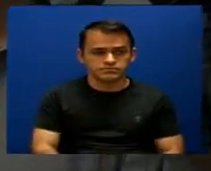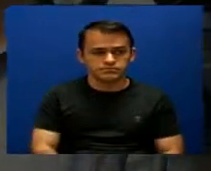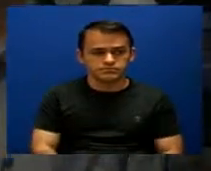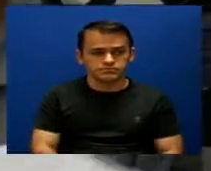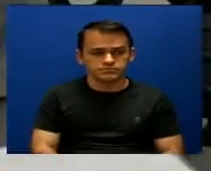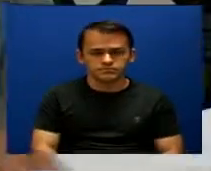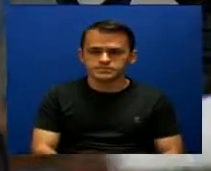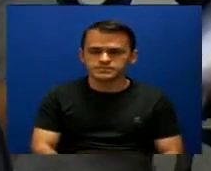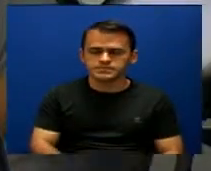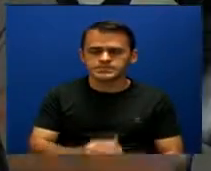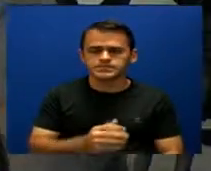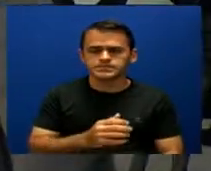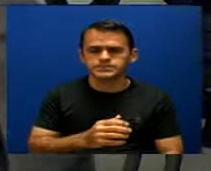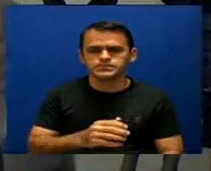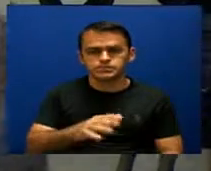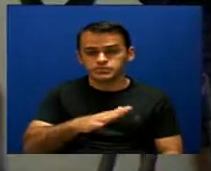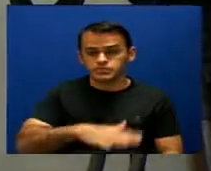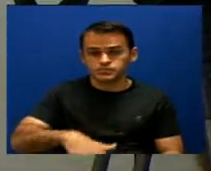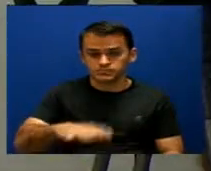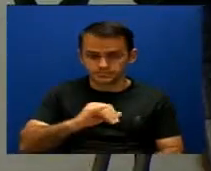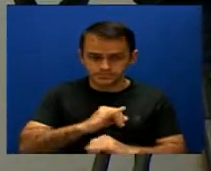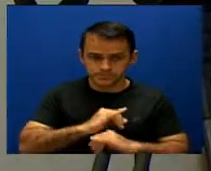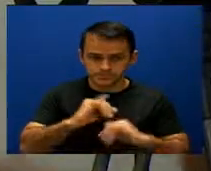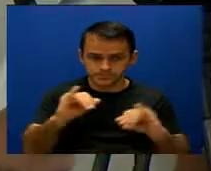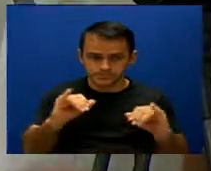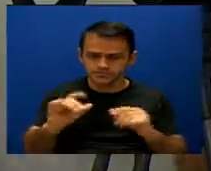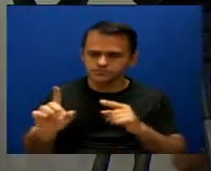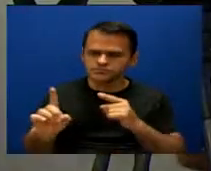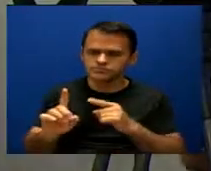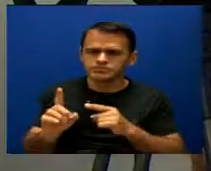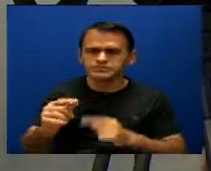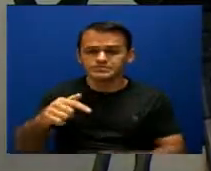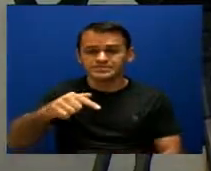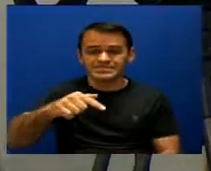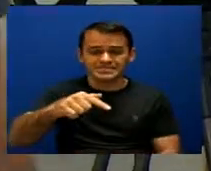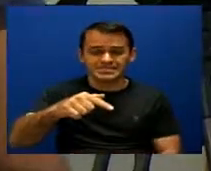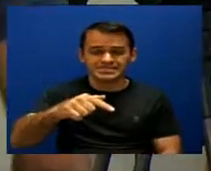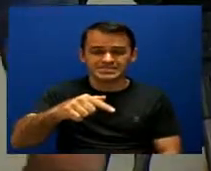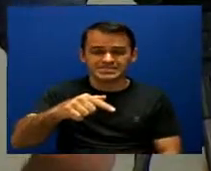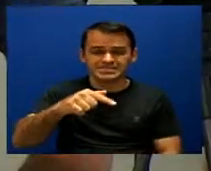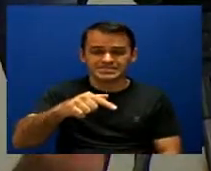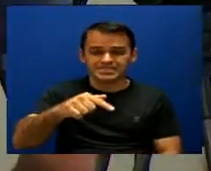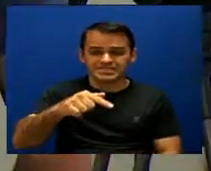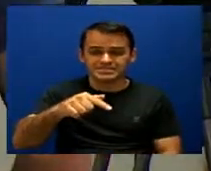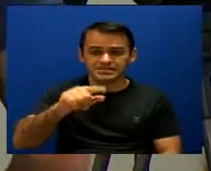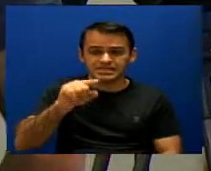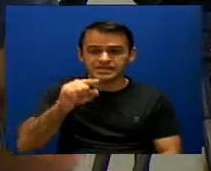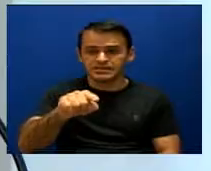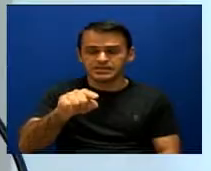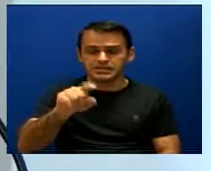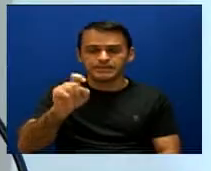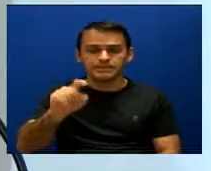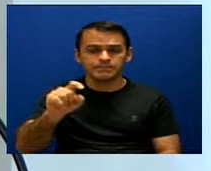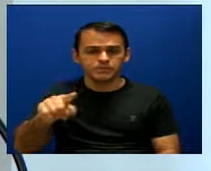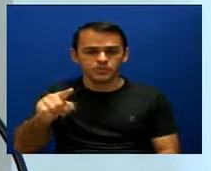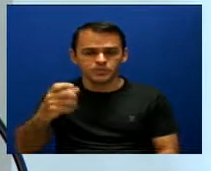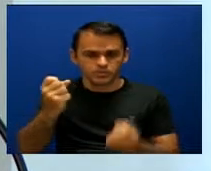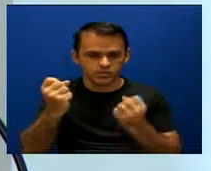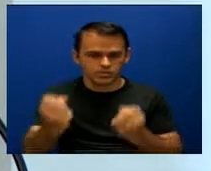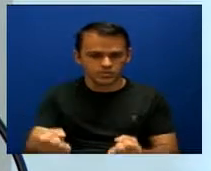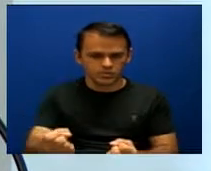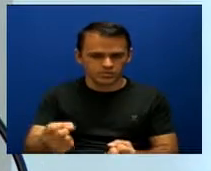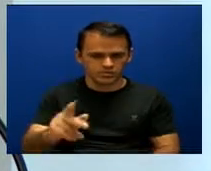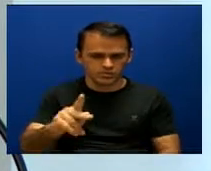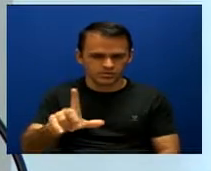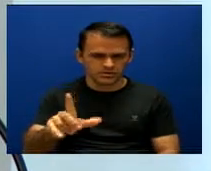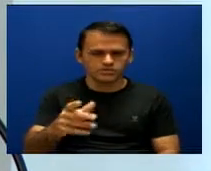para deixar aqui em plenário, para que todos saibam, que ela recolheu 7,5 toneladas de alimentos. Ah, é sua esposa? Minha esposa. Ah, eu falei